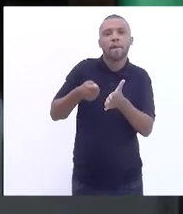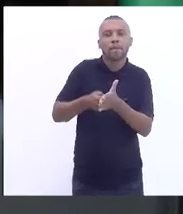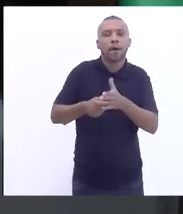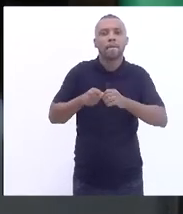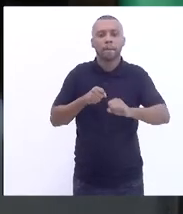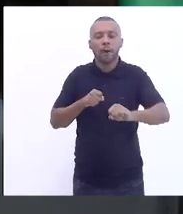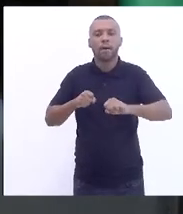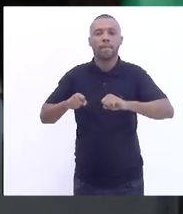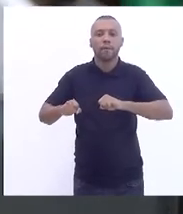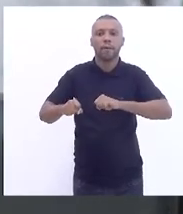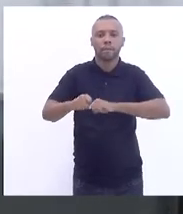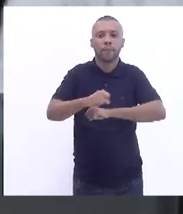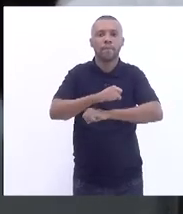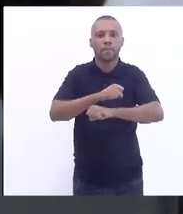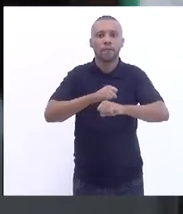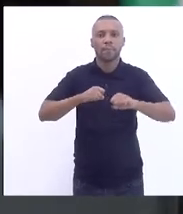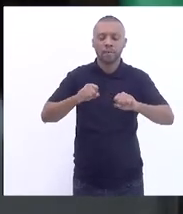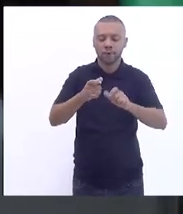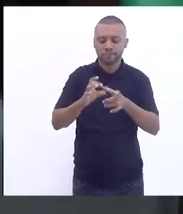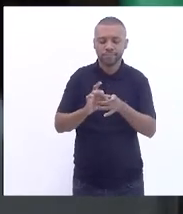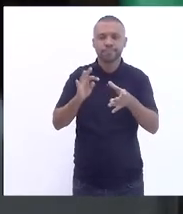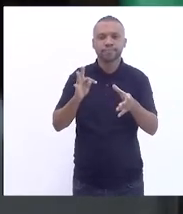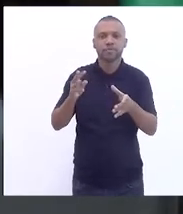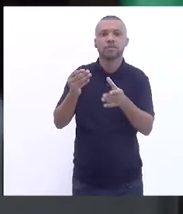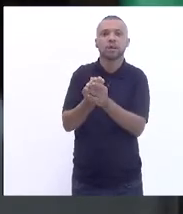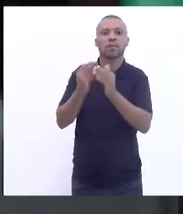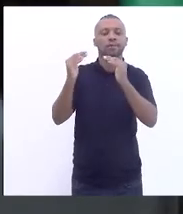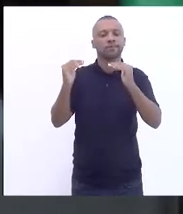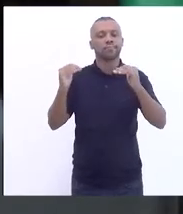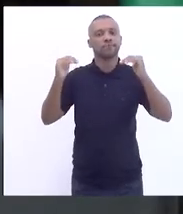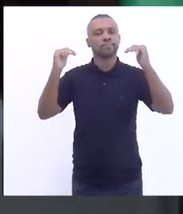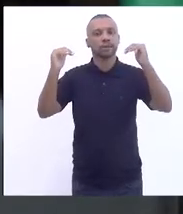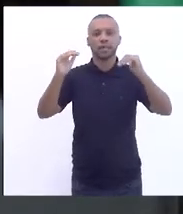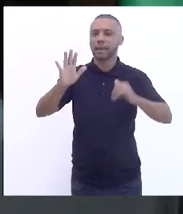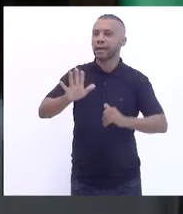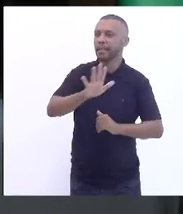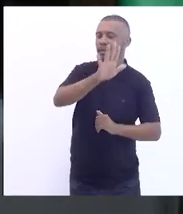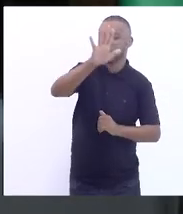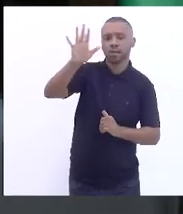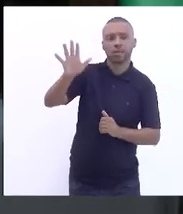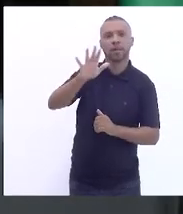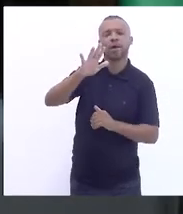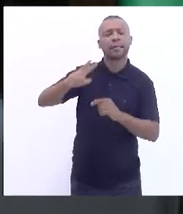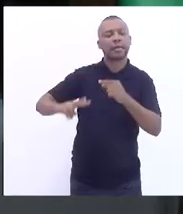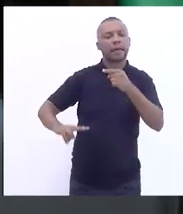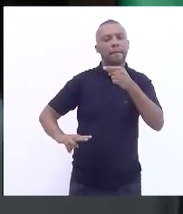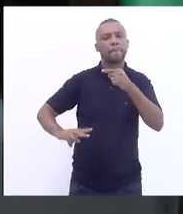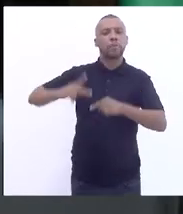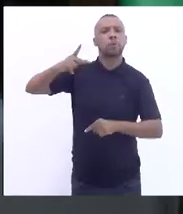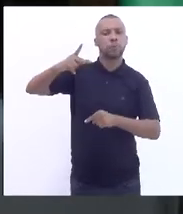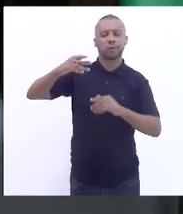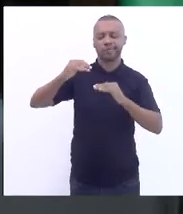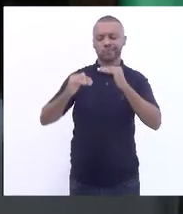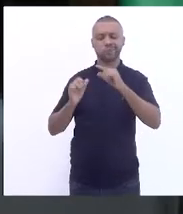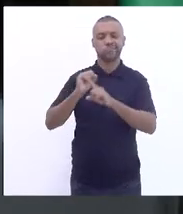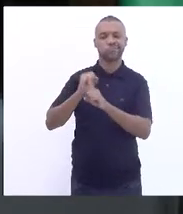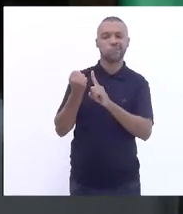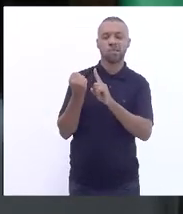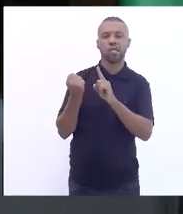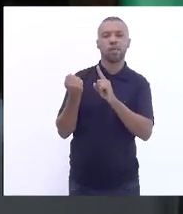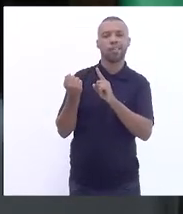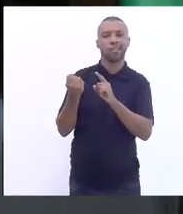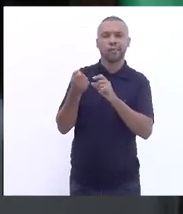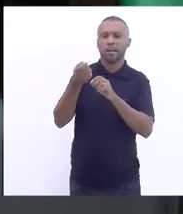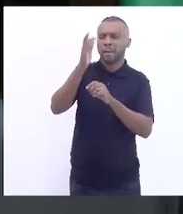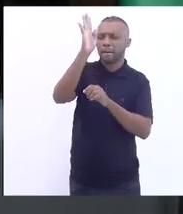a favor da Democracia da soberania nacional e da quebra dessa desigualdade que cada vez mais se